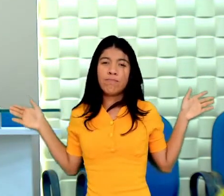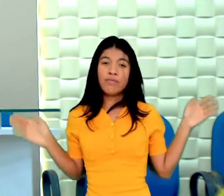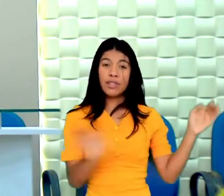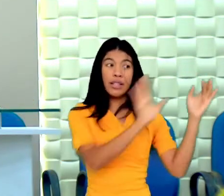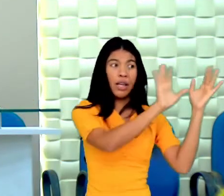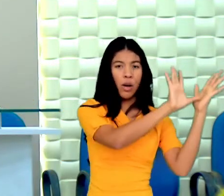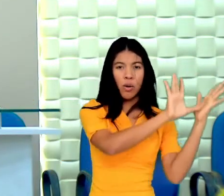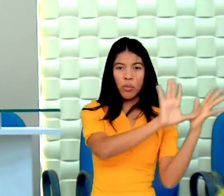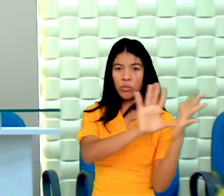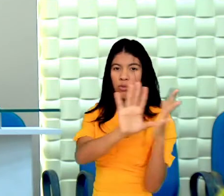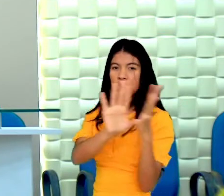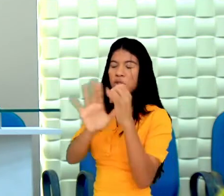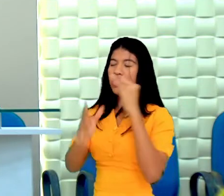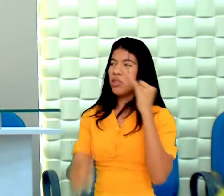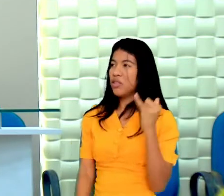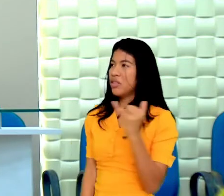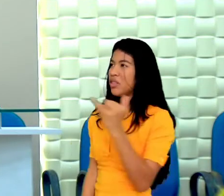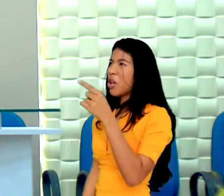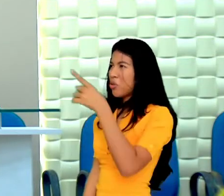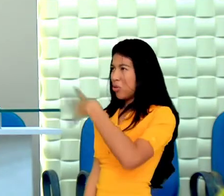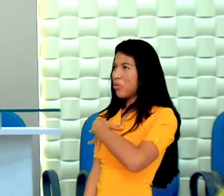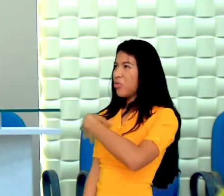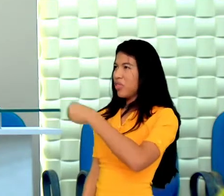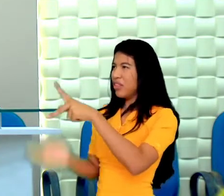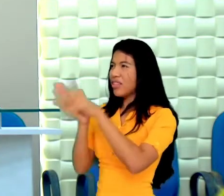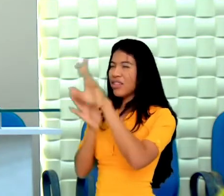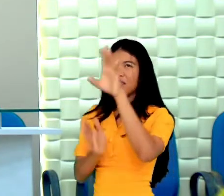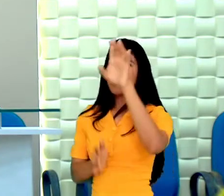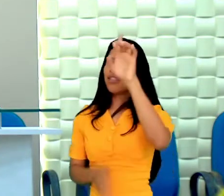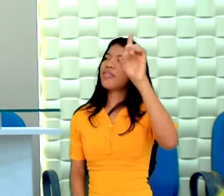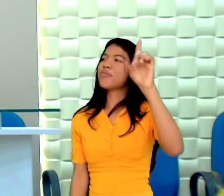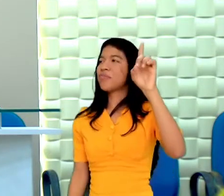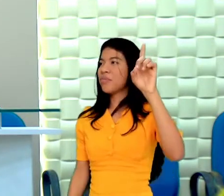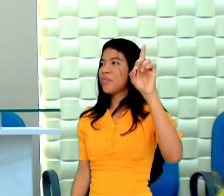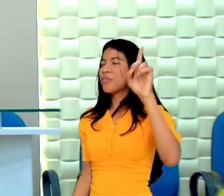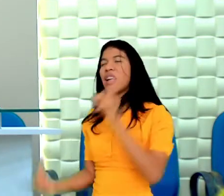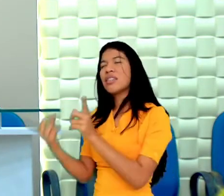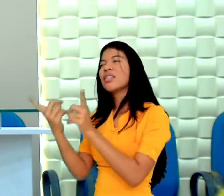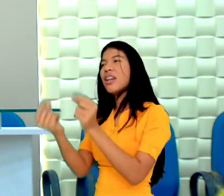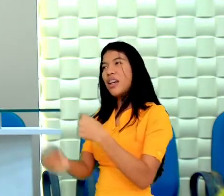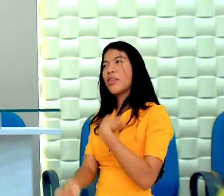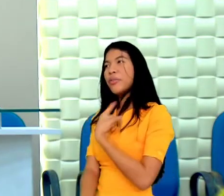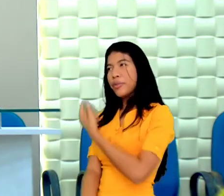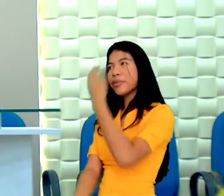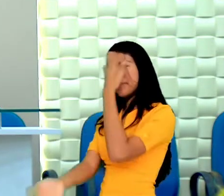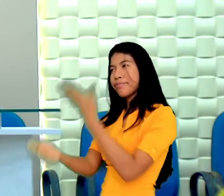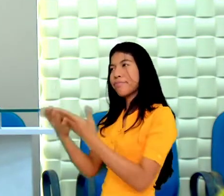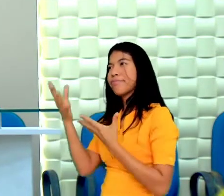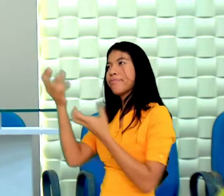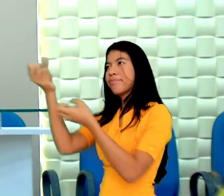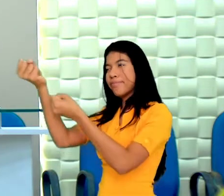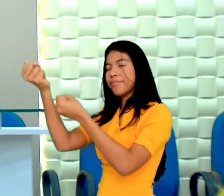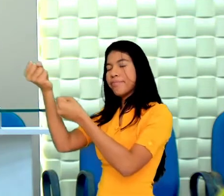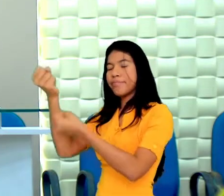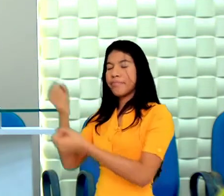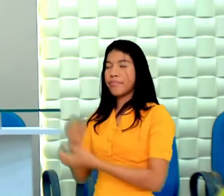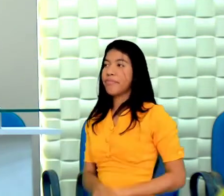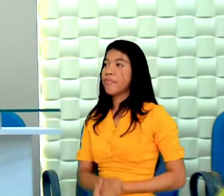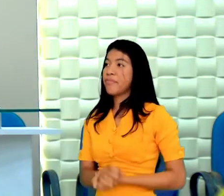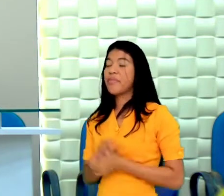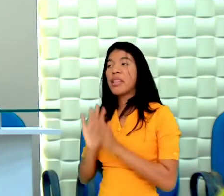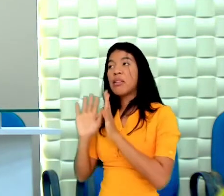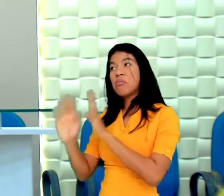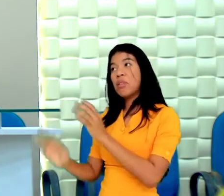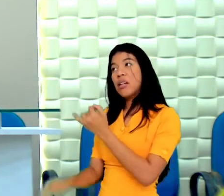para ele: se você é o Filho de Deus, desça daí que a gente agora acredita em você. Mas se você não